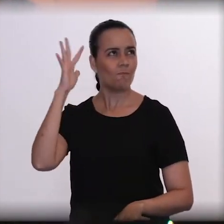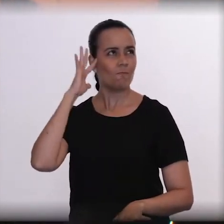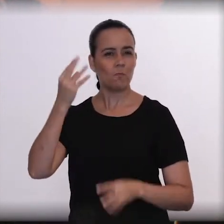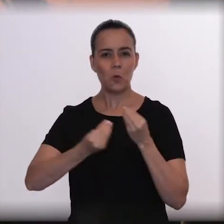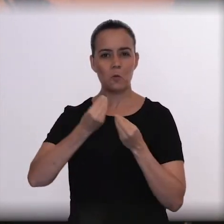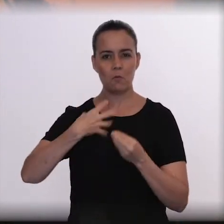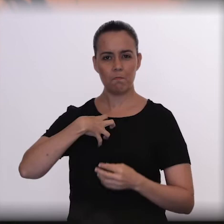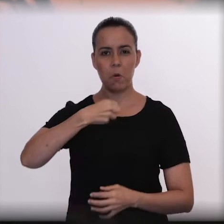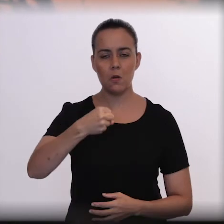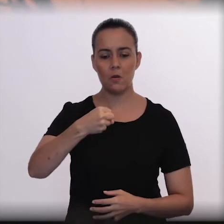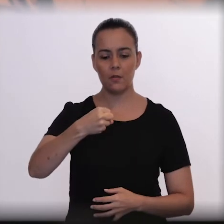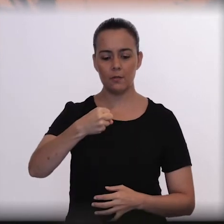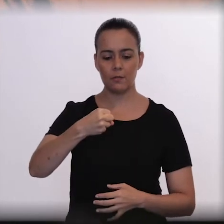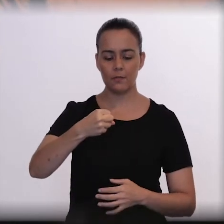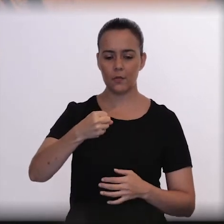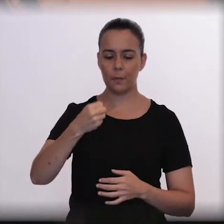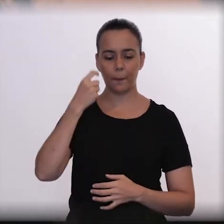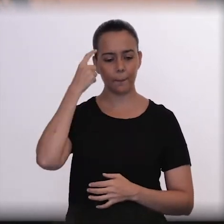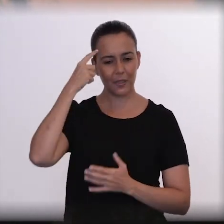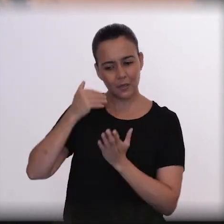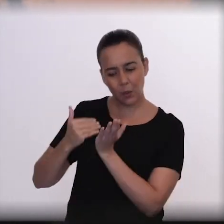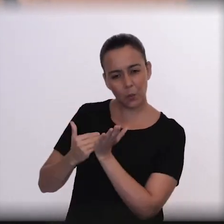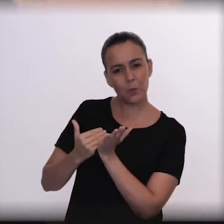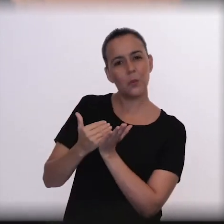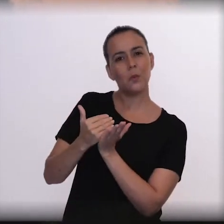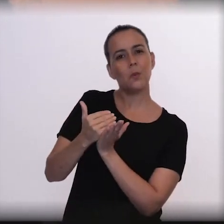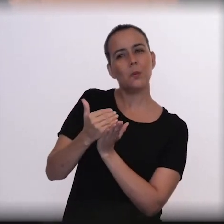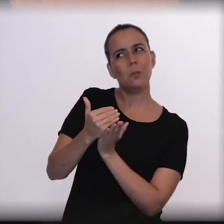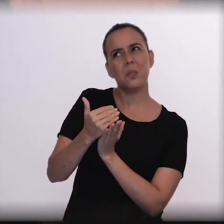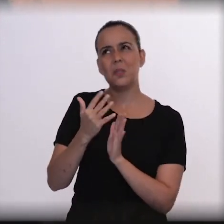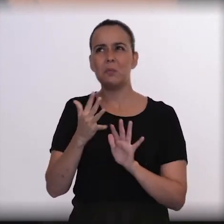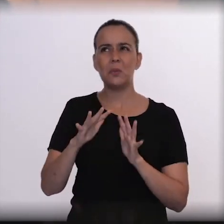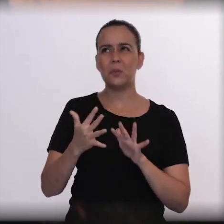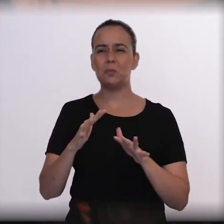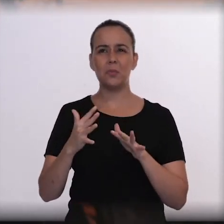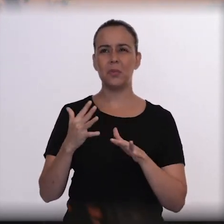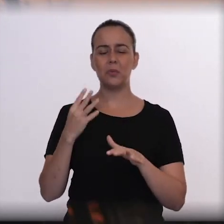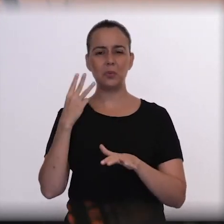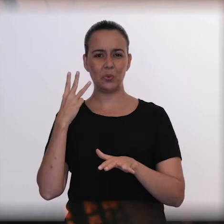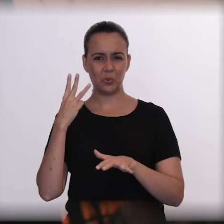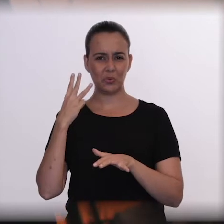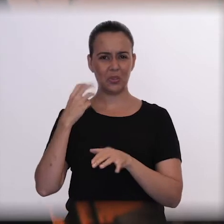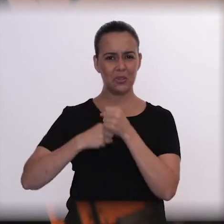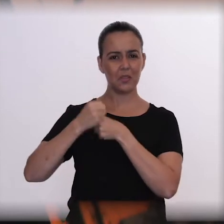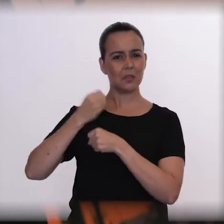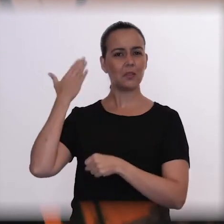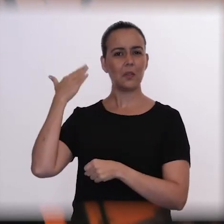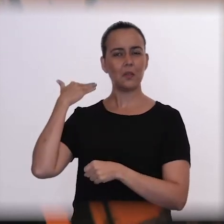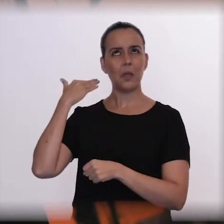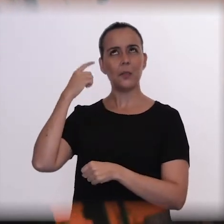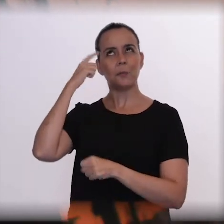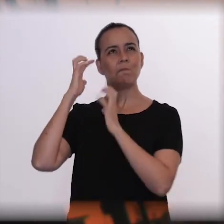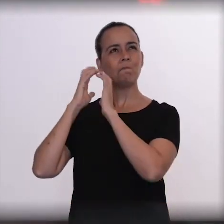agir contra a minha vida foi algo mais recente. Acho que em torno de uns 3, 4